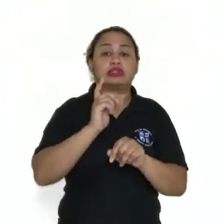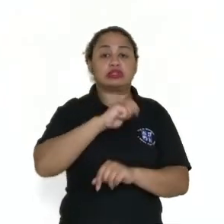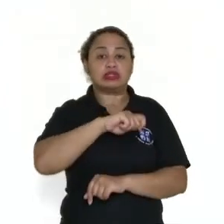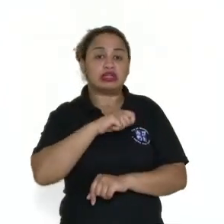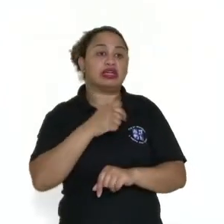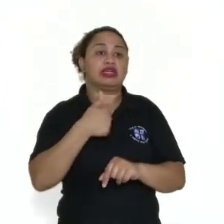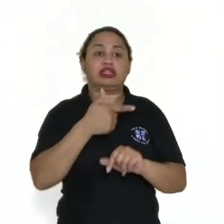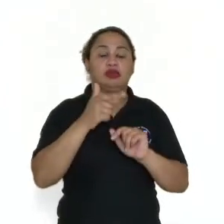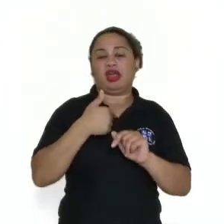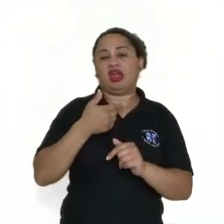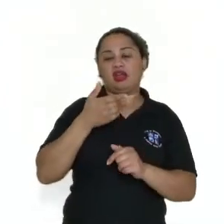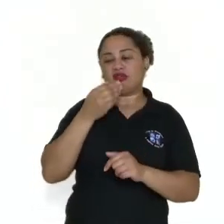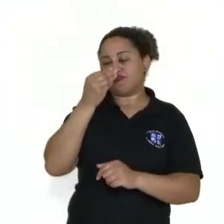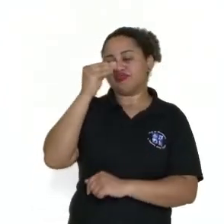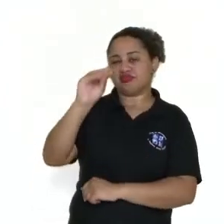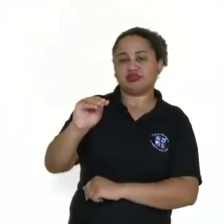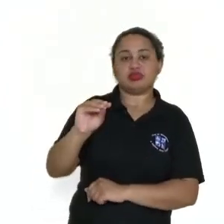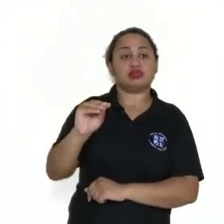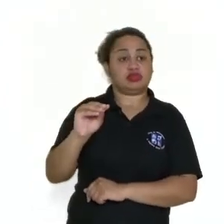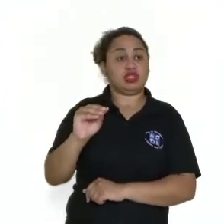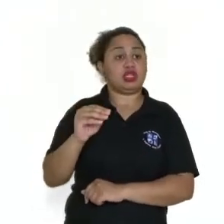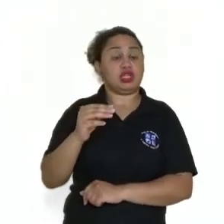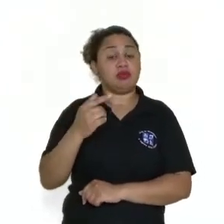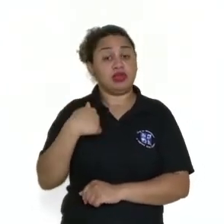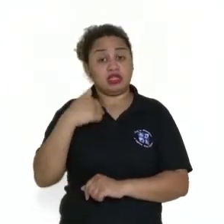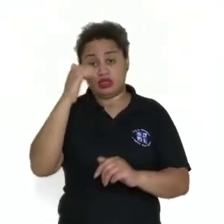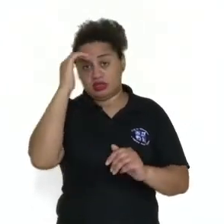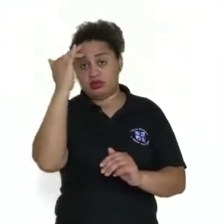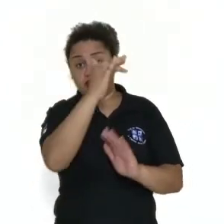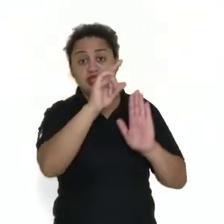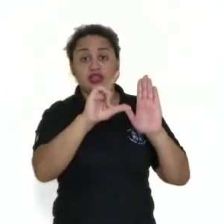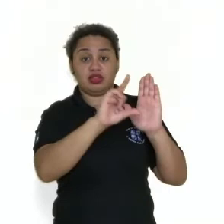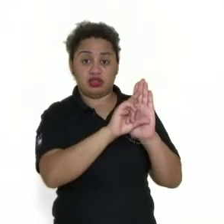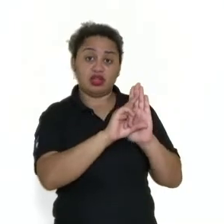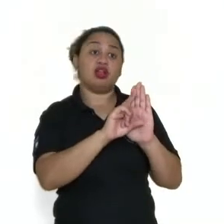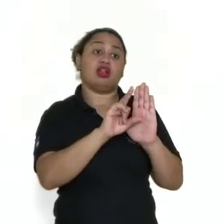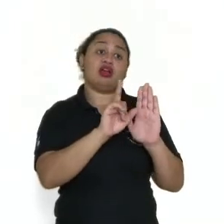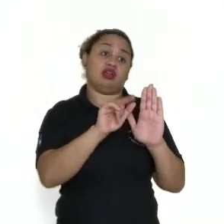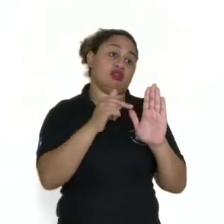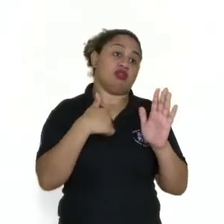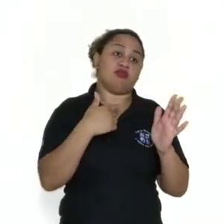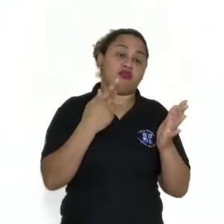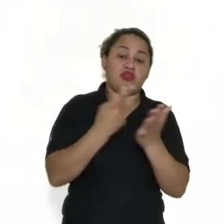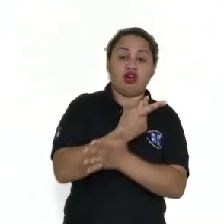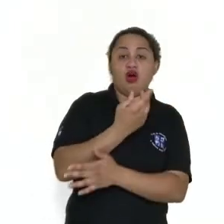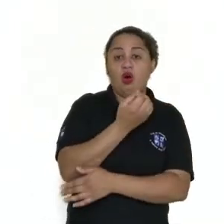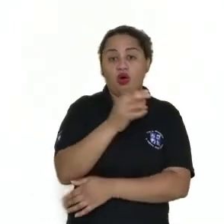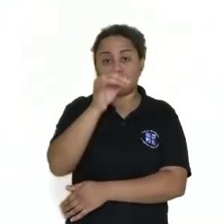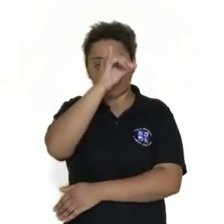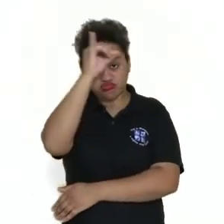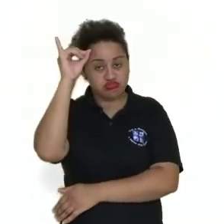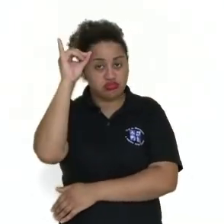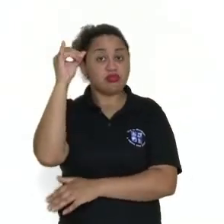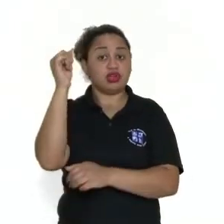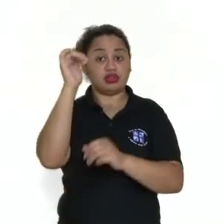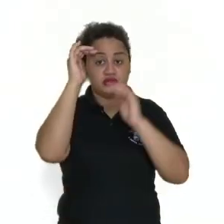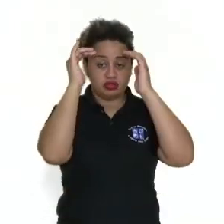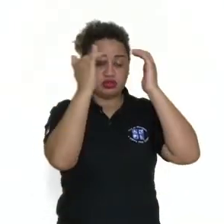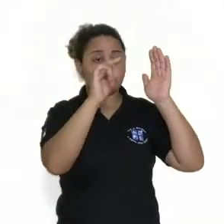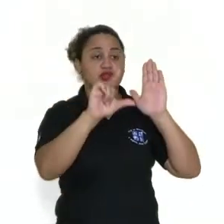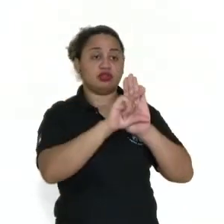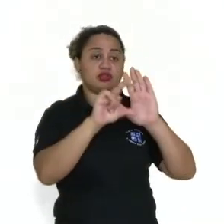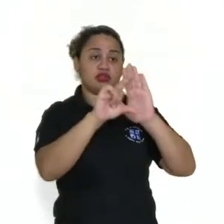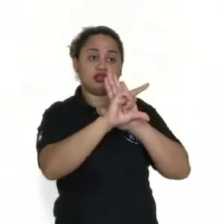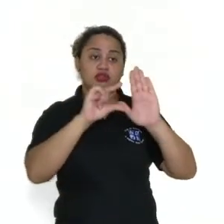com discrepância. Ninguém pode descumprir a lei, nem por erro ou ignorância. Né? Então vejam, a gente tem esse